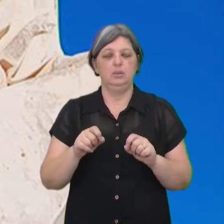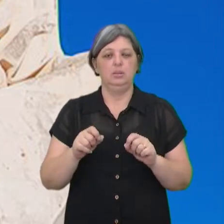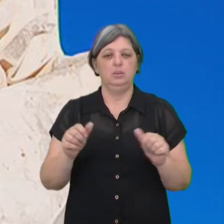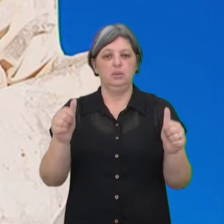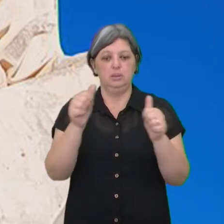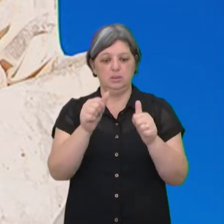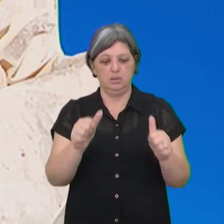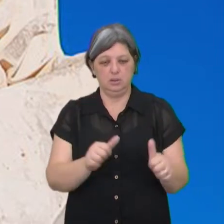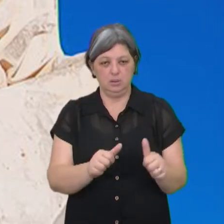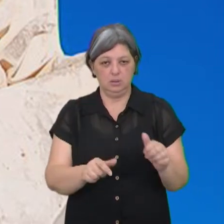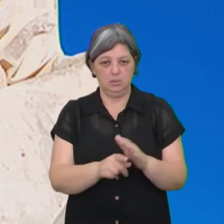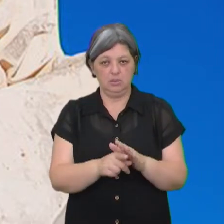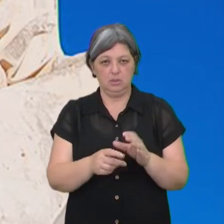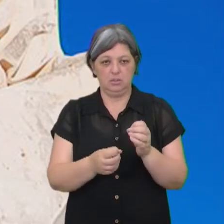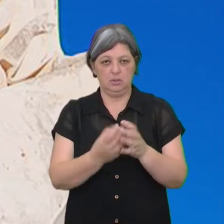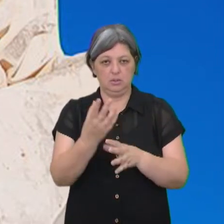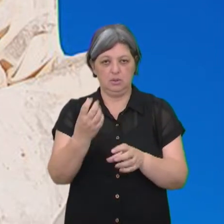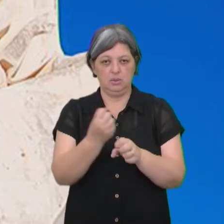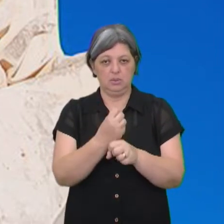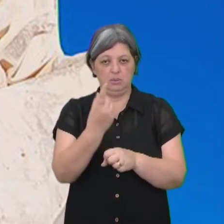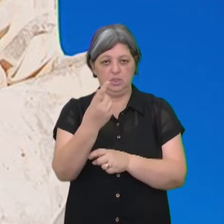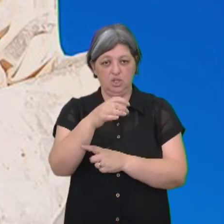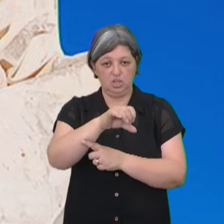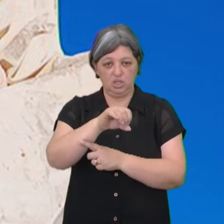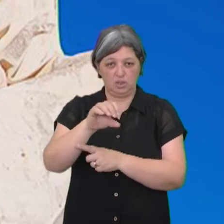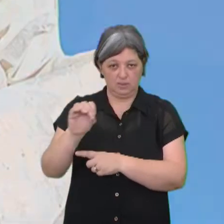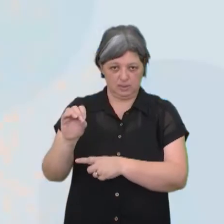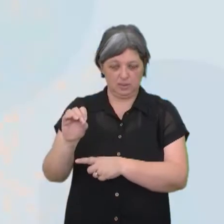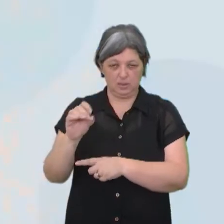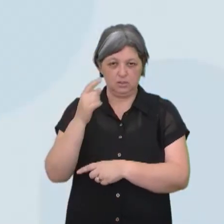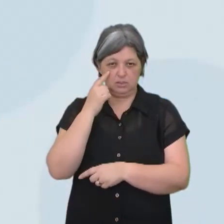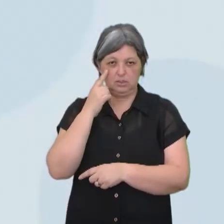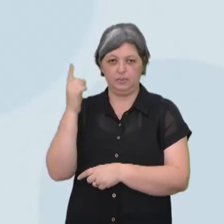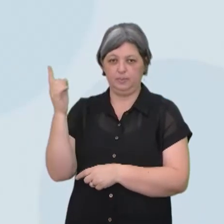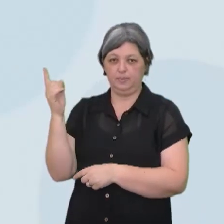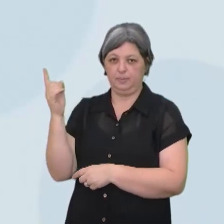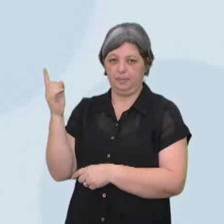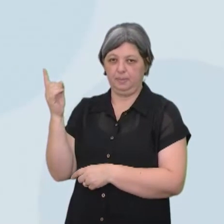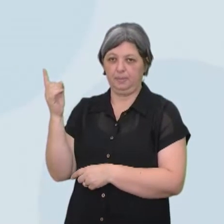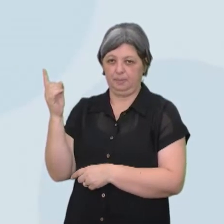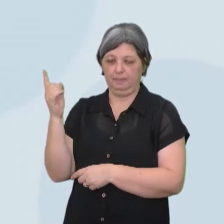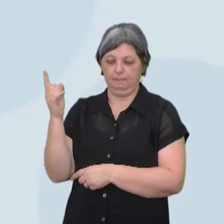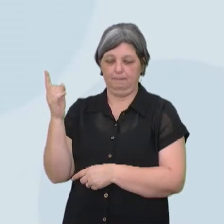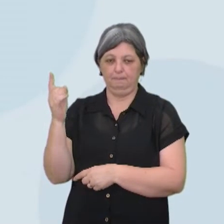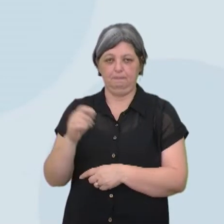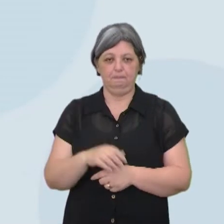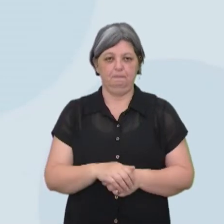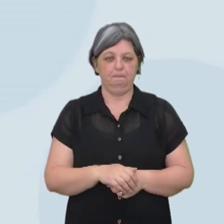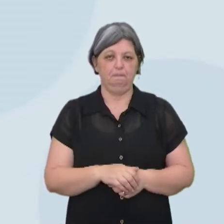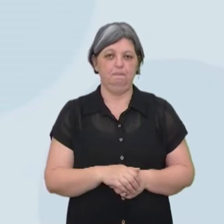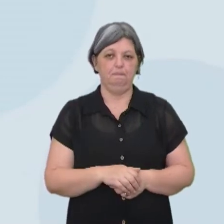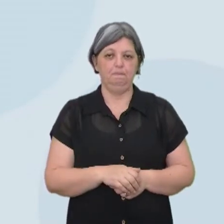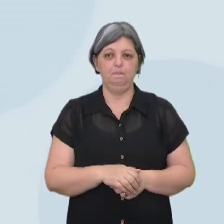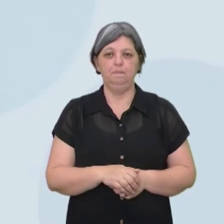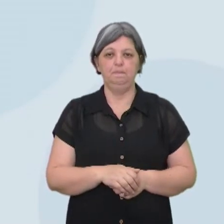aí em 1900. Pessoal, coloca na tela para o pessoal dar uma olhada melhor nessa tela, obrigado.